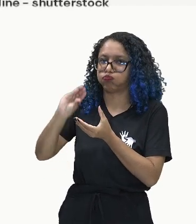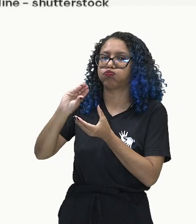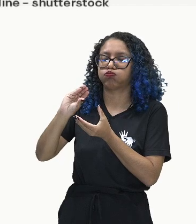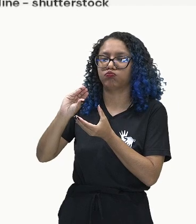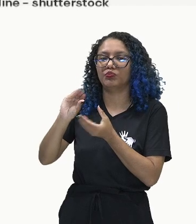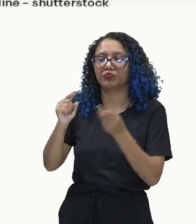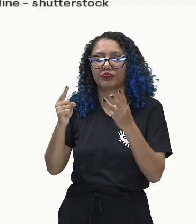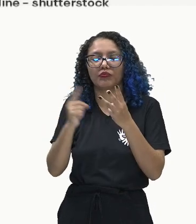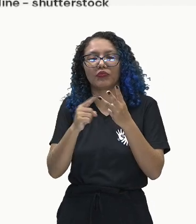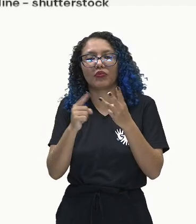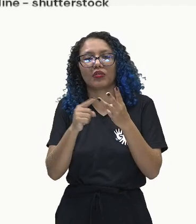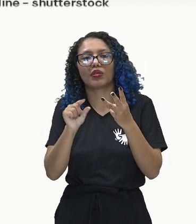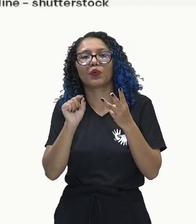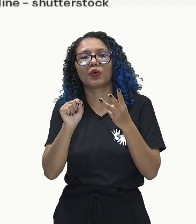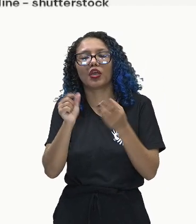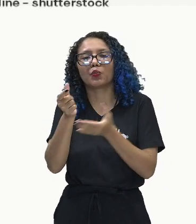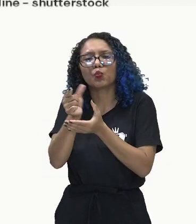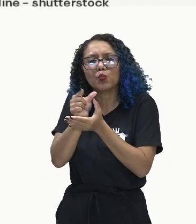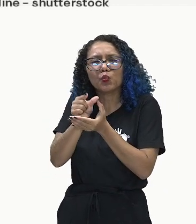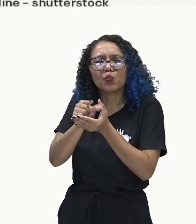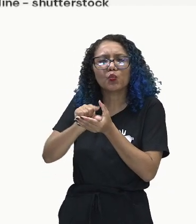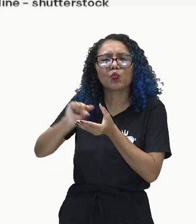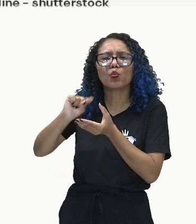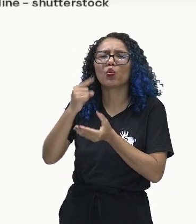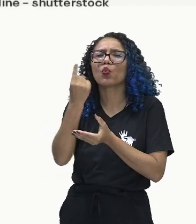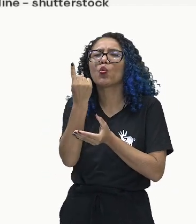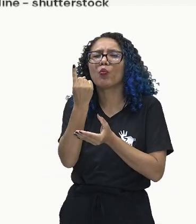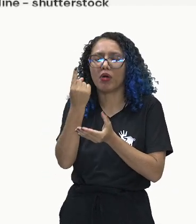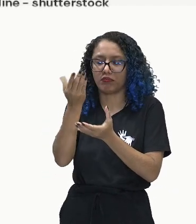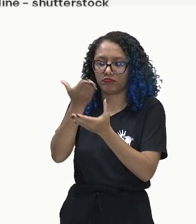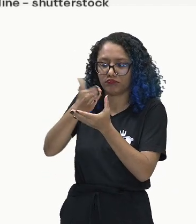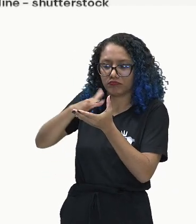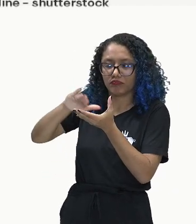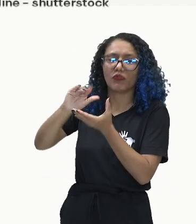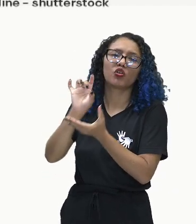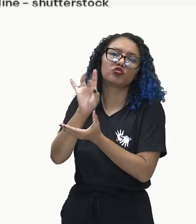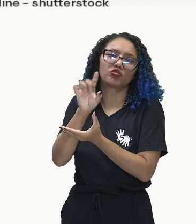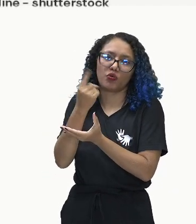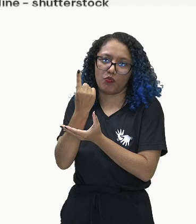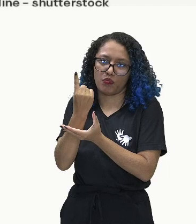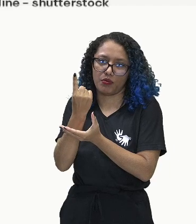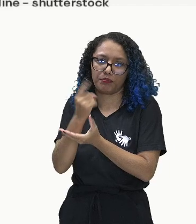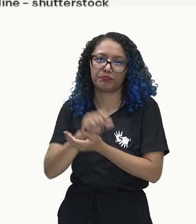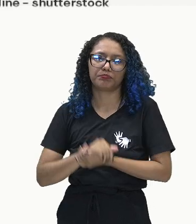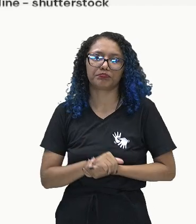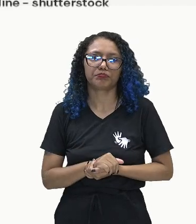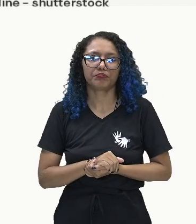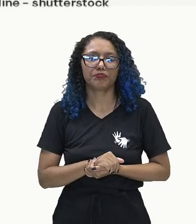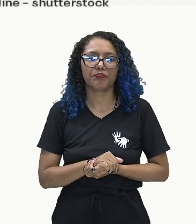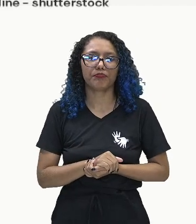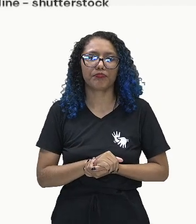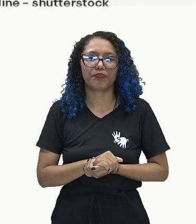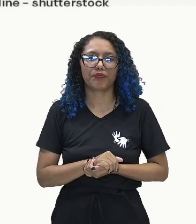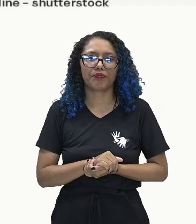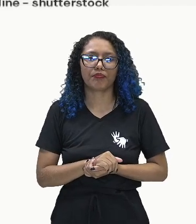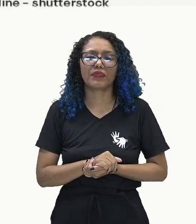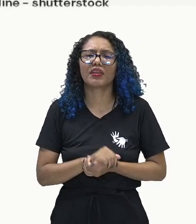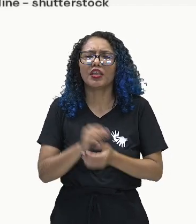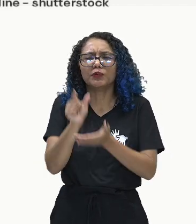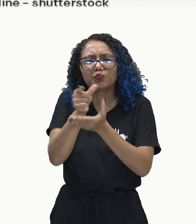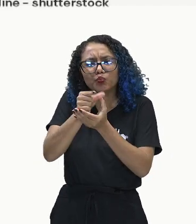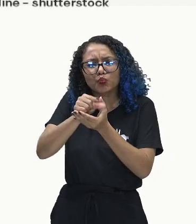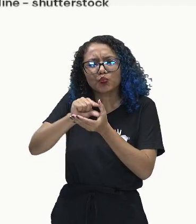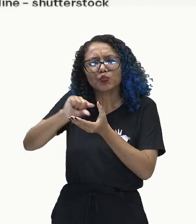vasos sanguíneos, eles são formados por uma única camada de células. E eles são os vasos mais finos